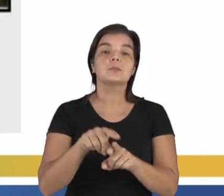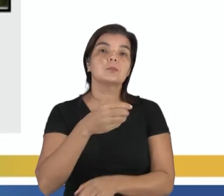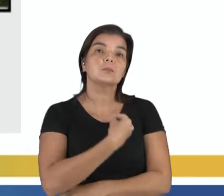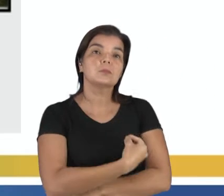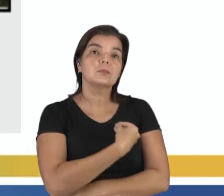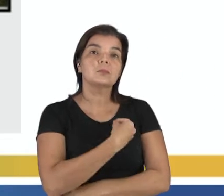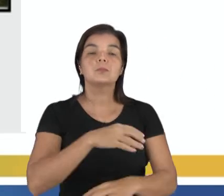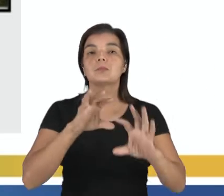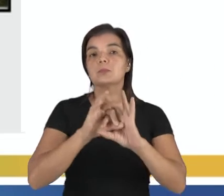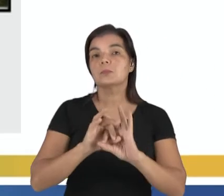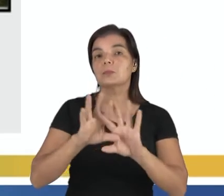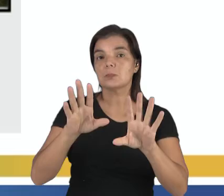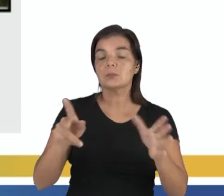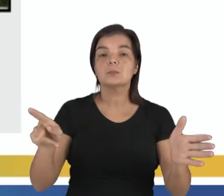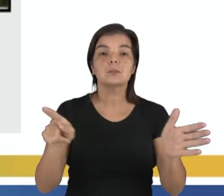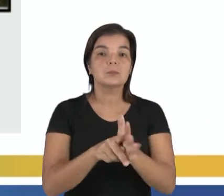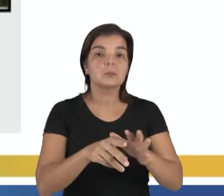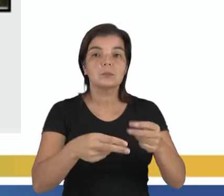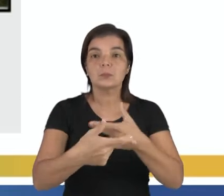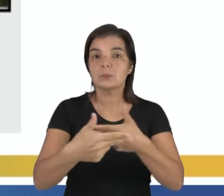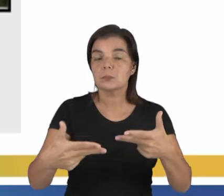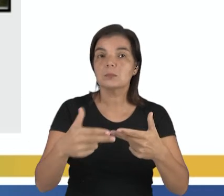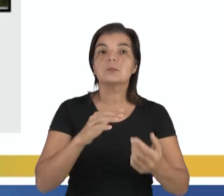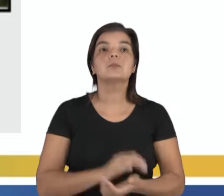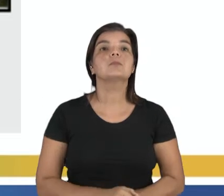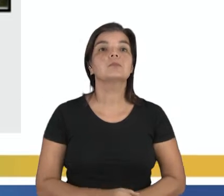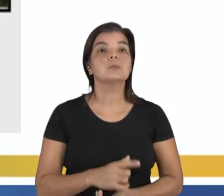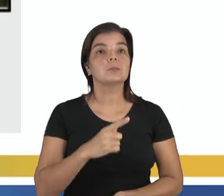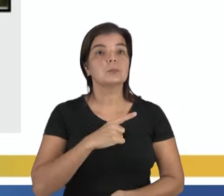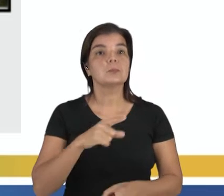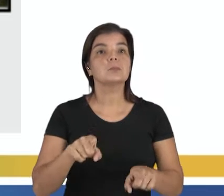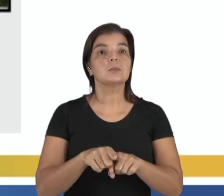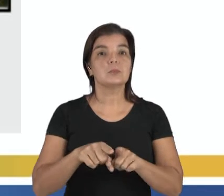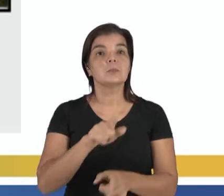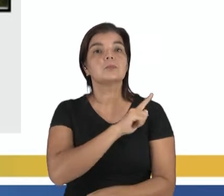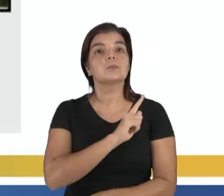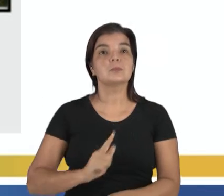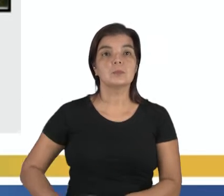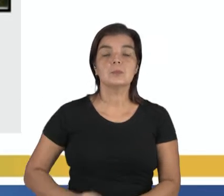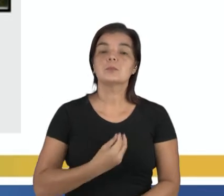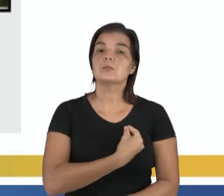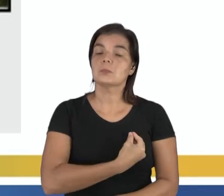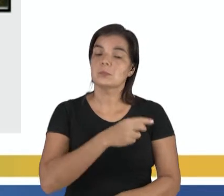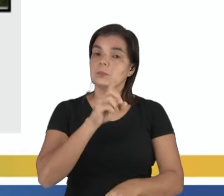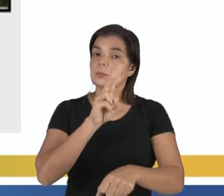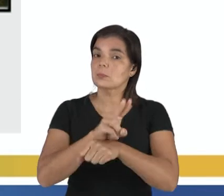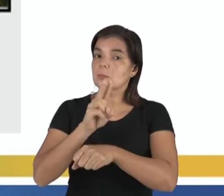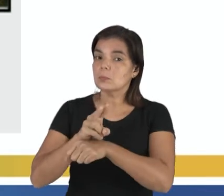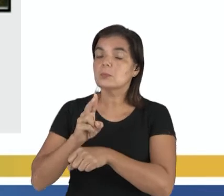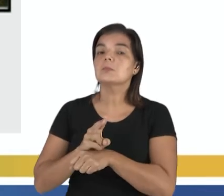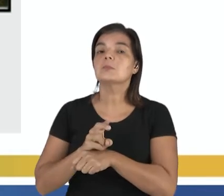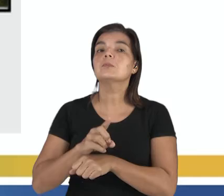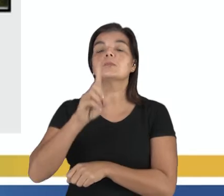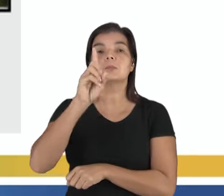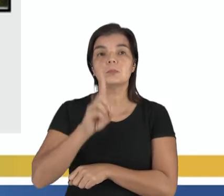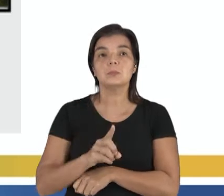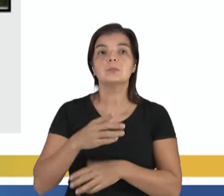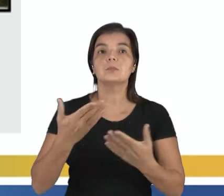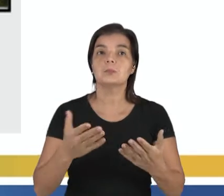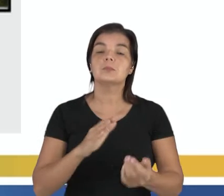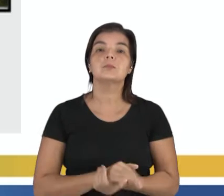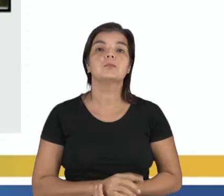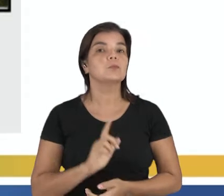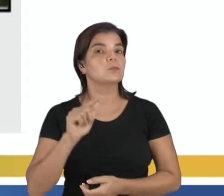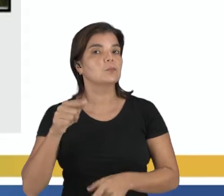vida, a liberdade, a propriedade. Ele também dizia que os governos existiam para preservar, então, esses direitos, tá? John Locke, assim